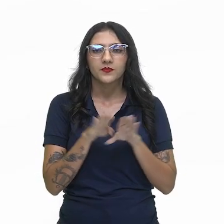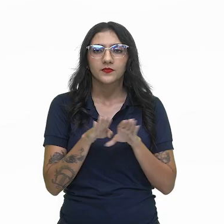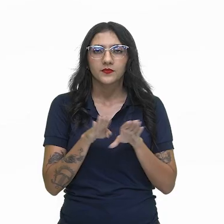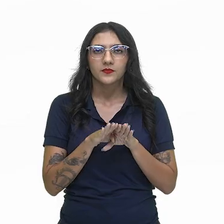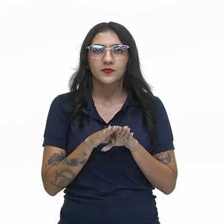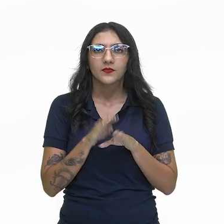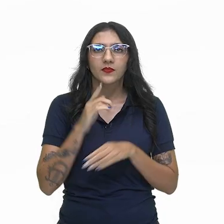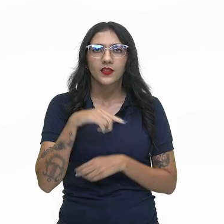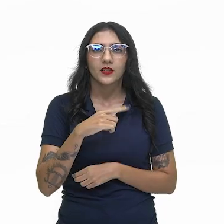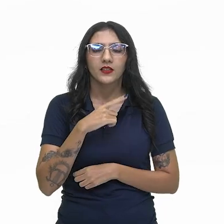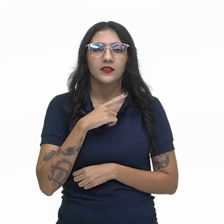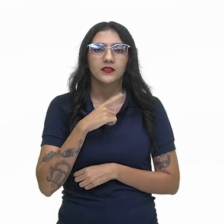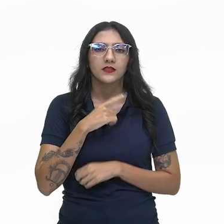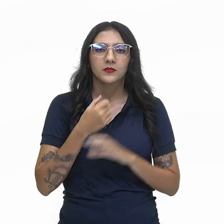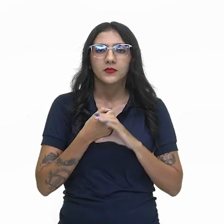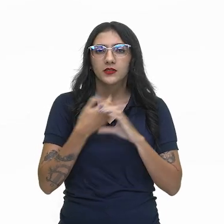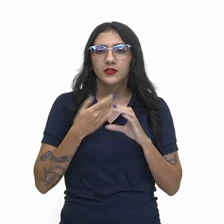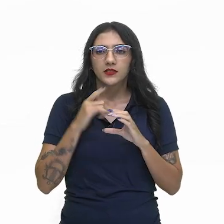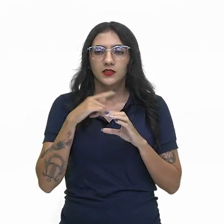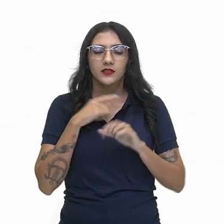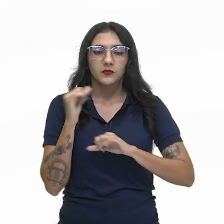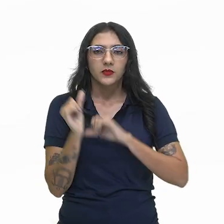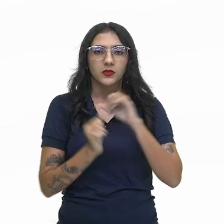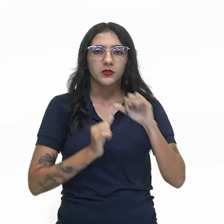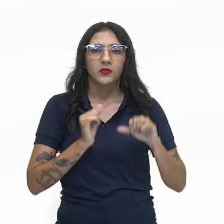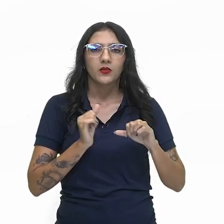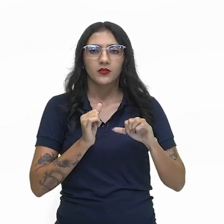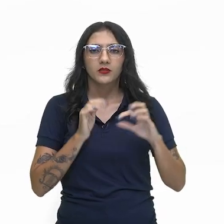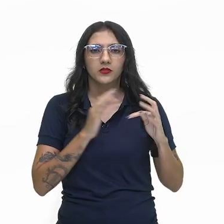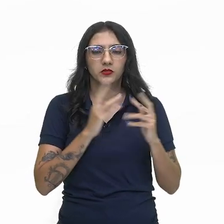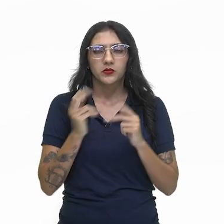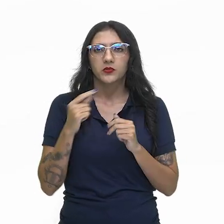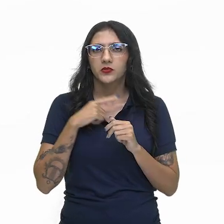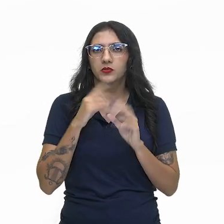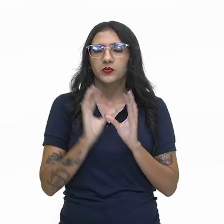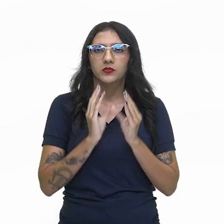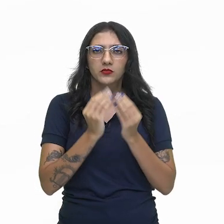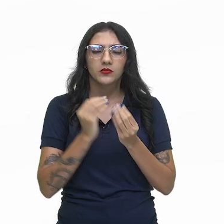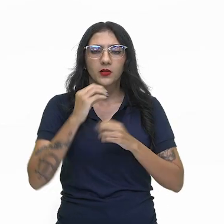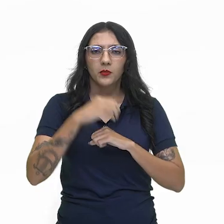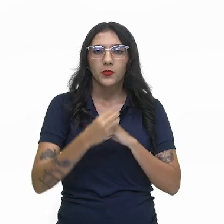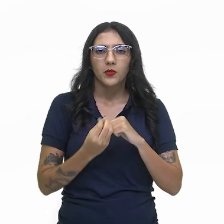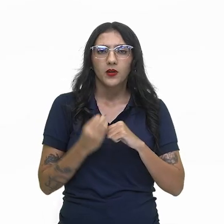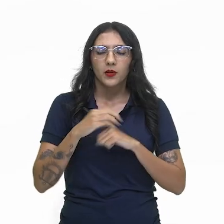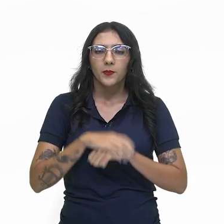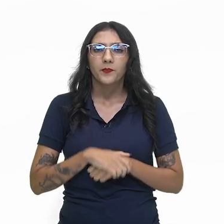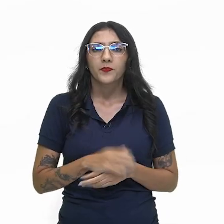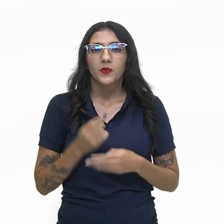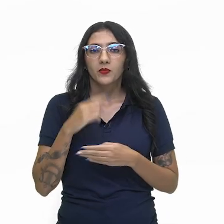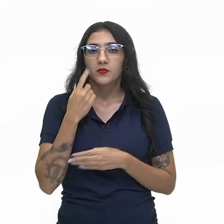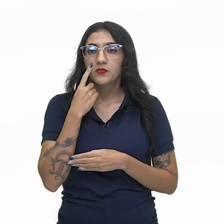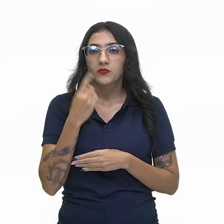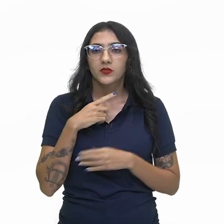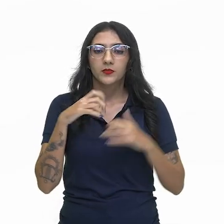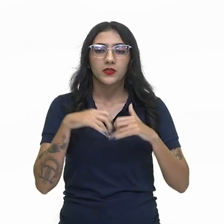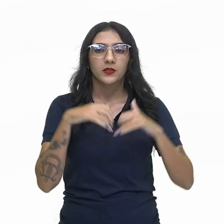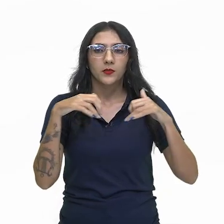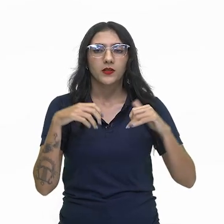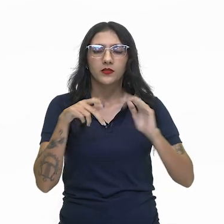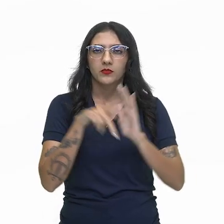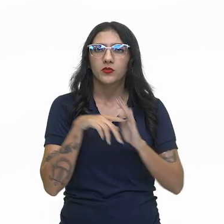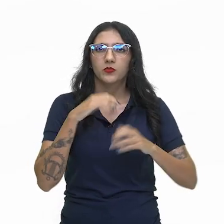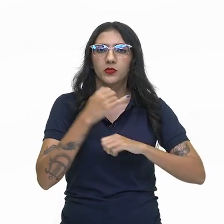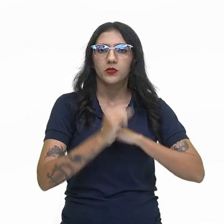vai ter uma troca total. Aí a gente vai ter realmente, os íons vão se separar